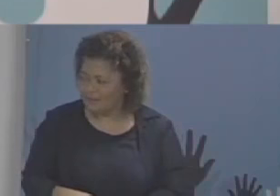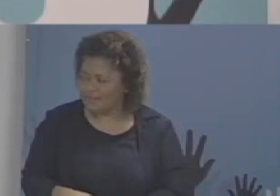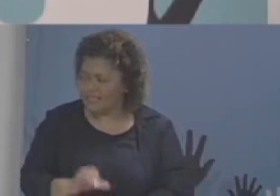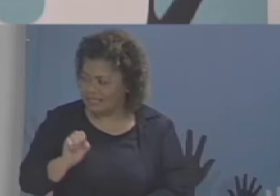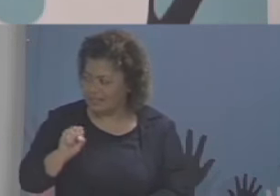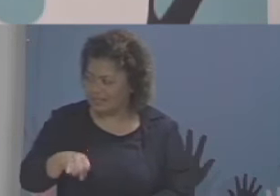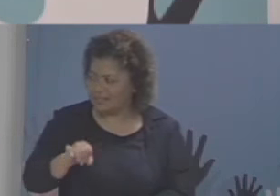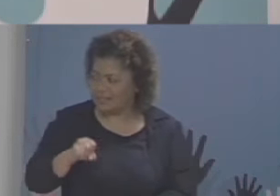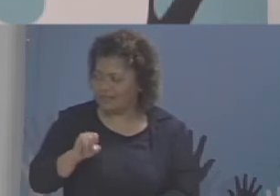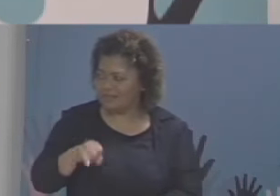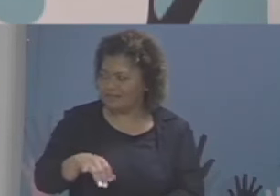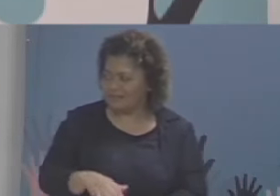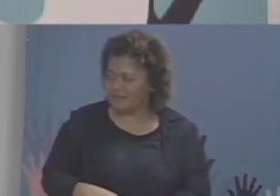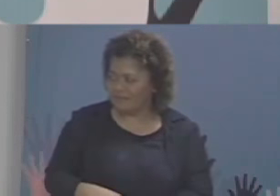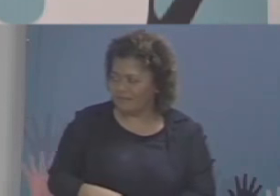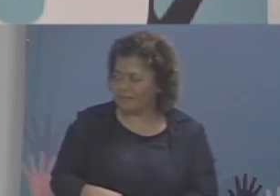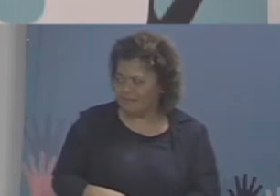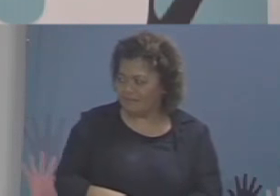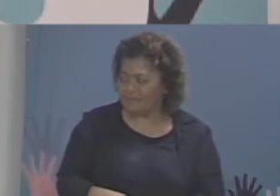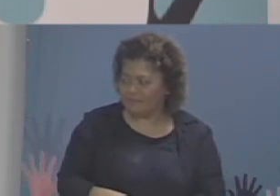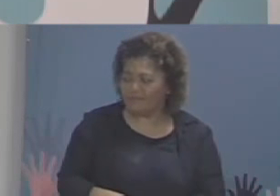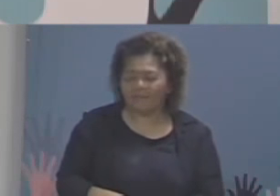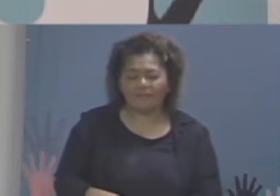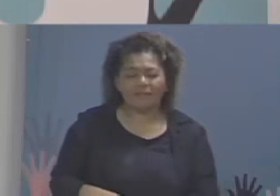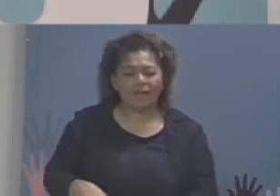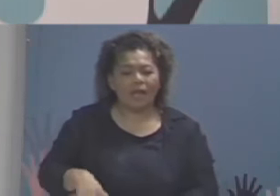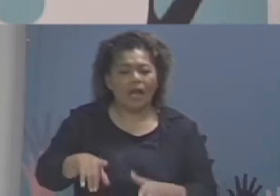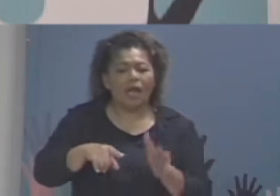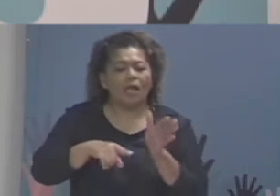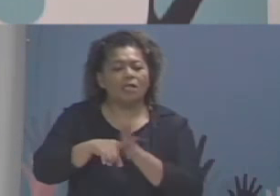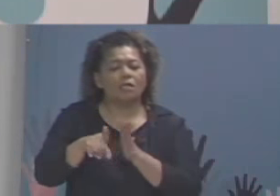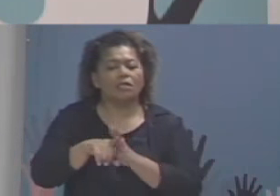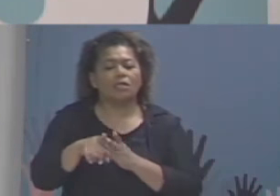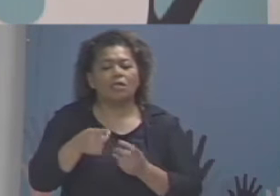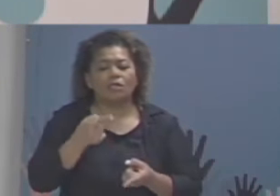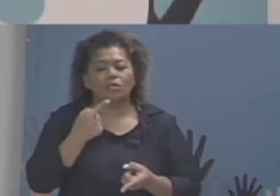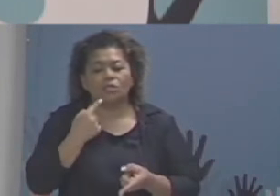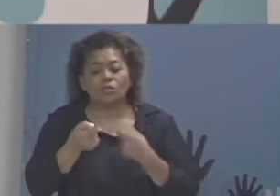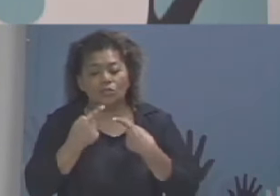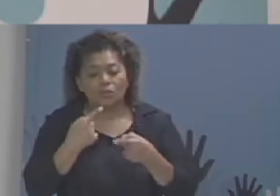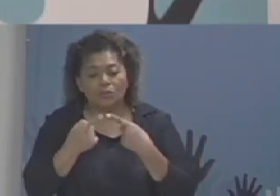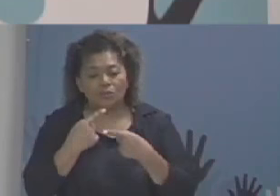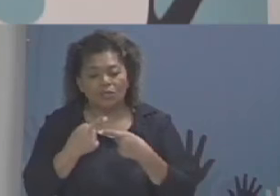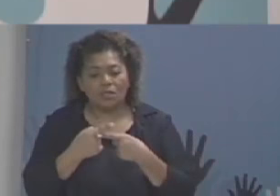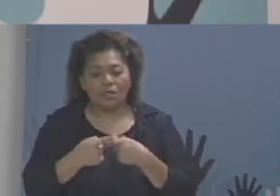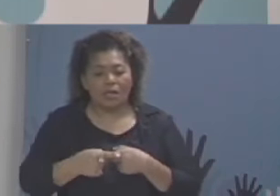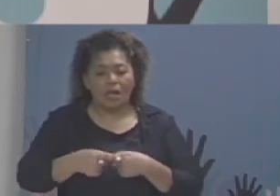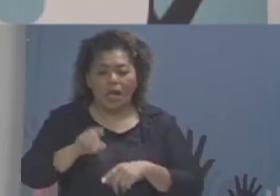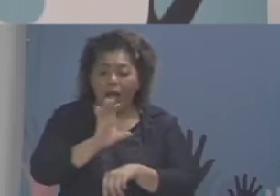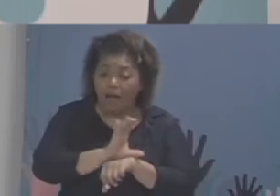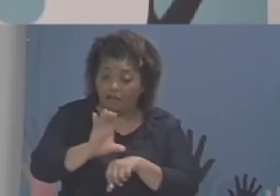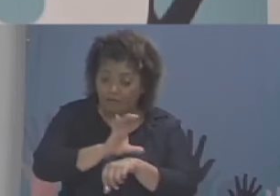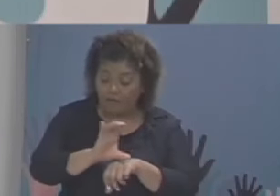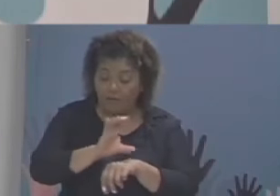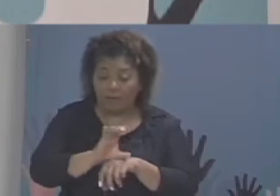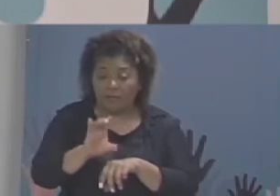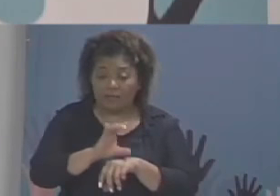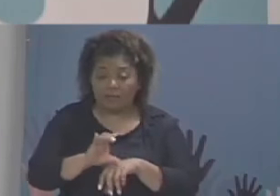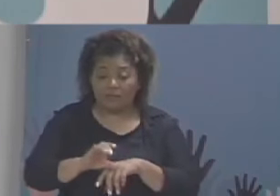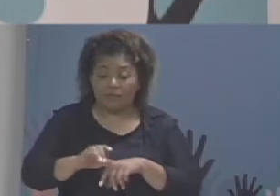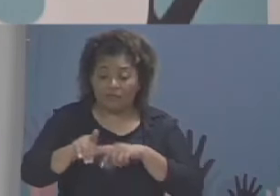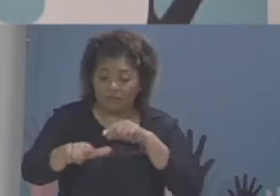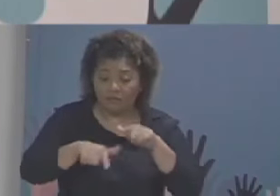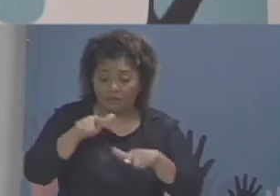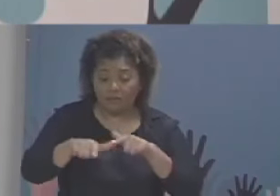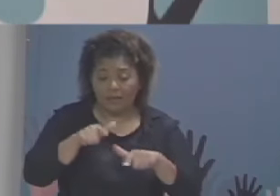exercício profissional? Como cada chapa pretende discutir a formação e o exercício profissional, considerando as teses